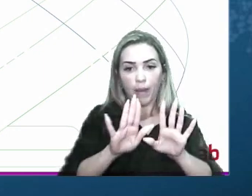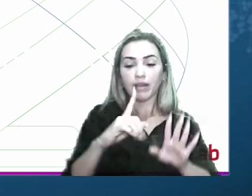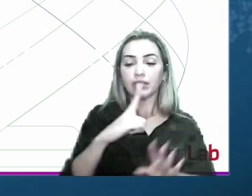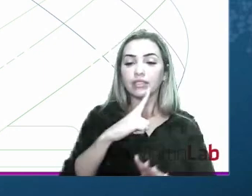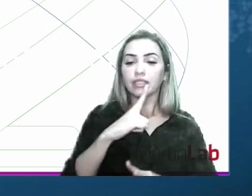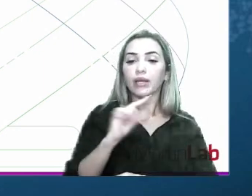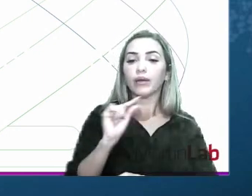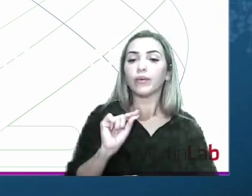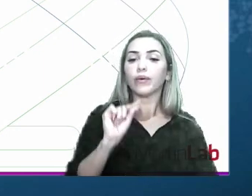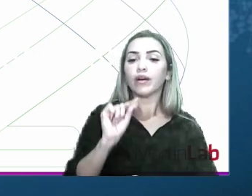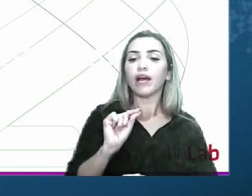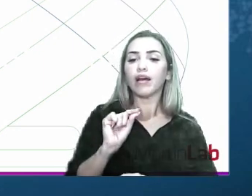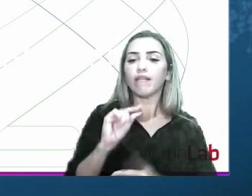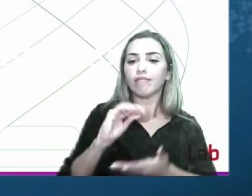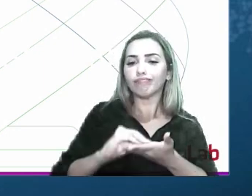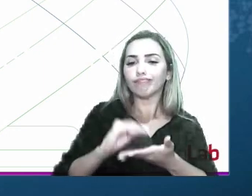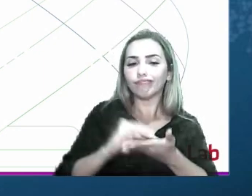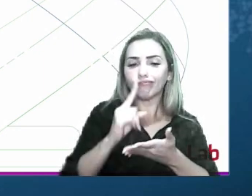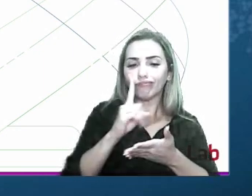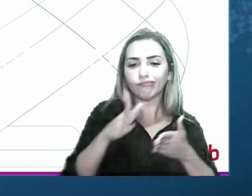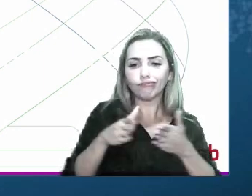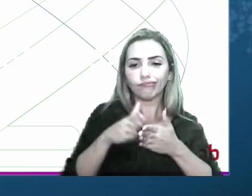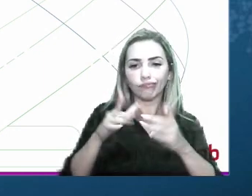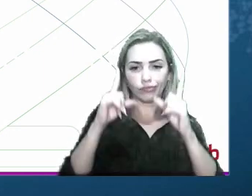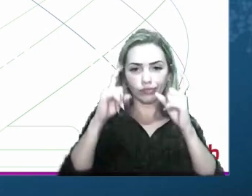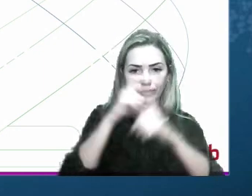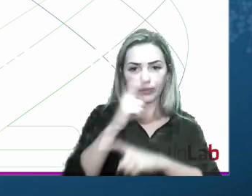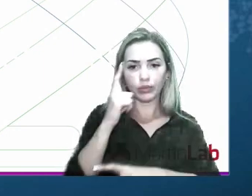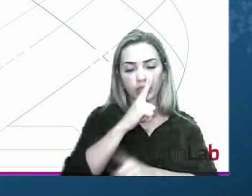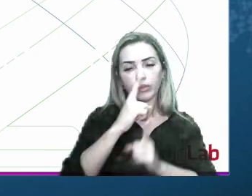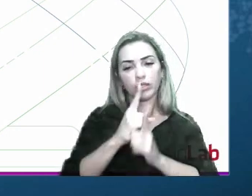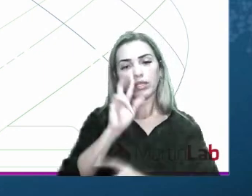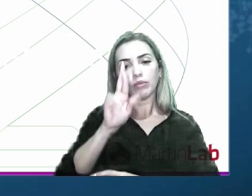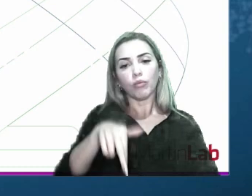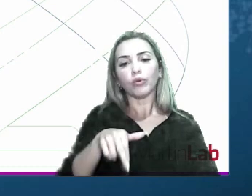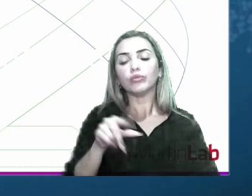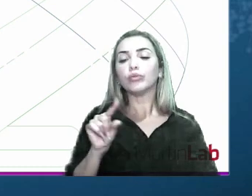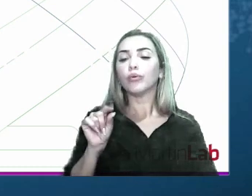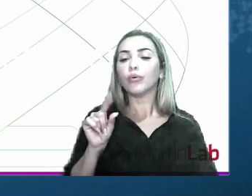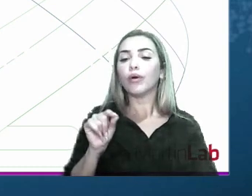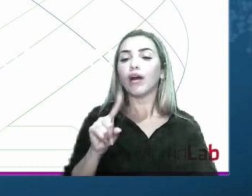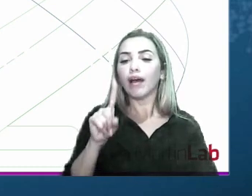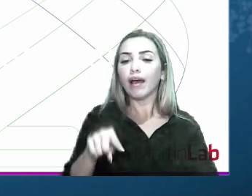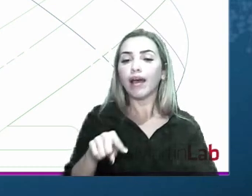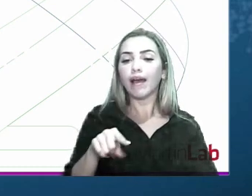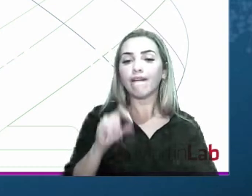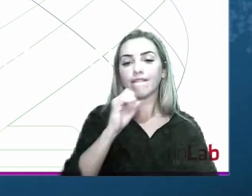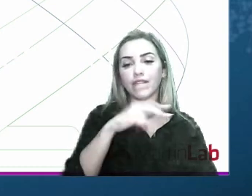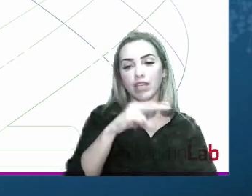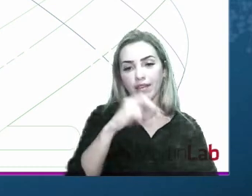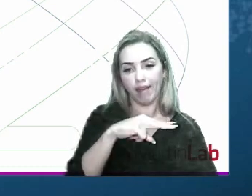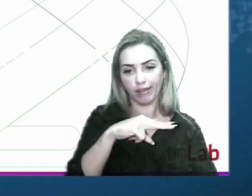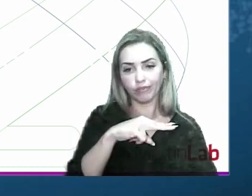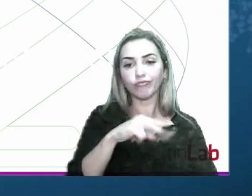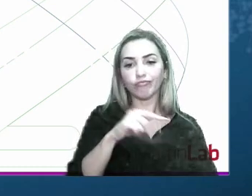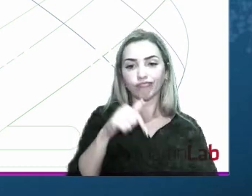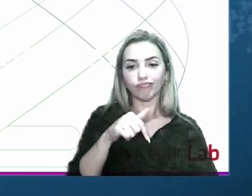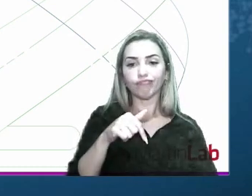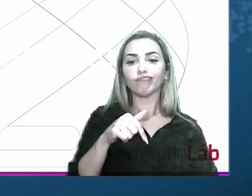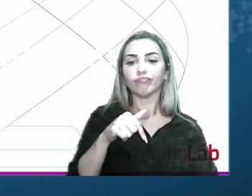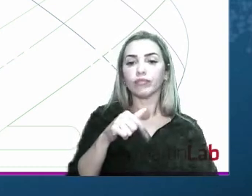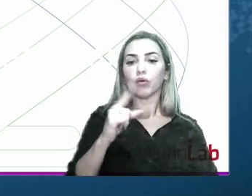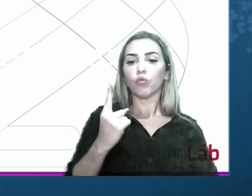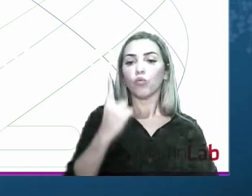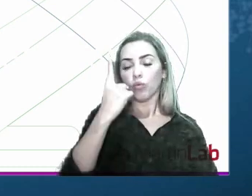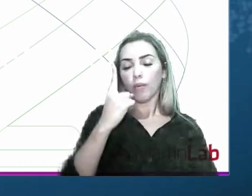um gargalo importante que são os vetores virais, que é um dos bens